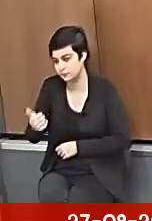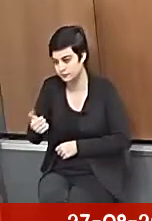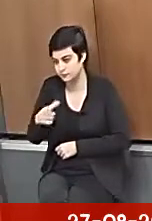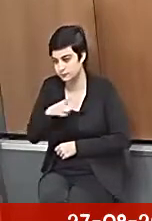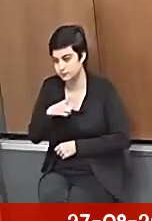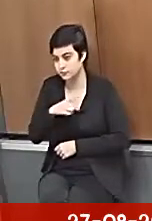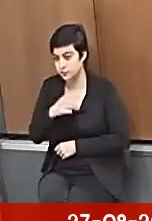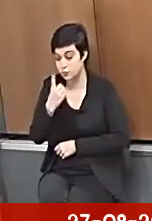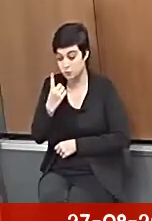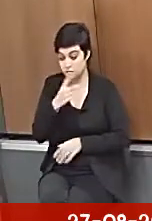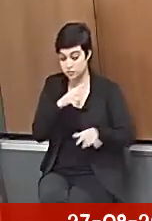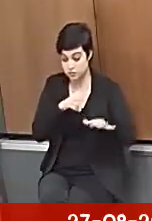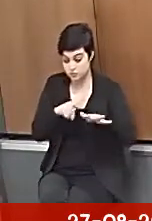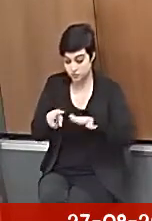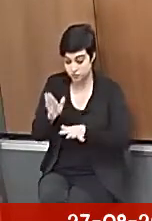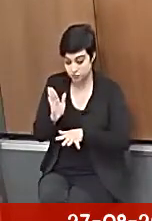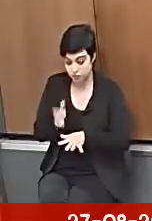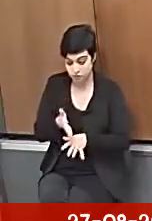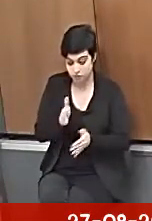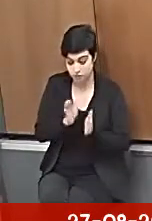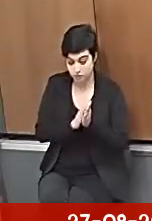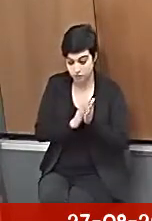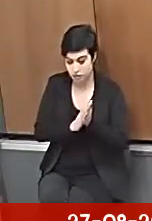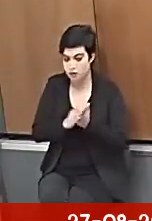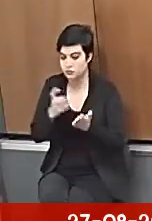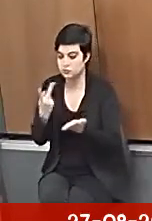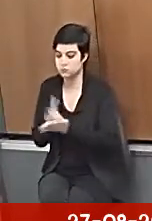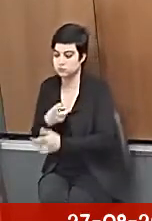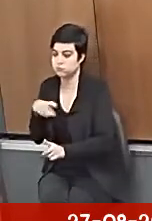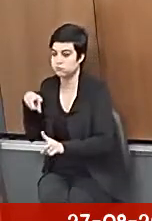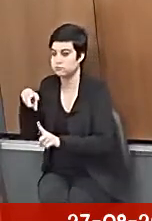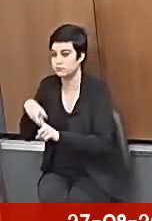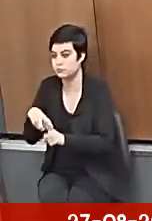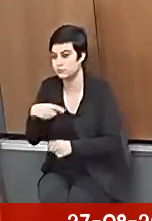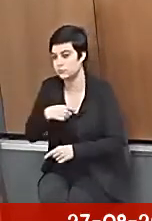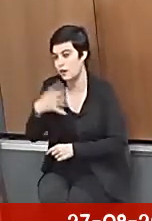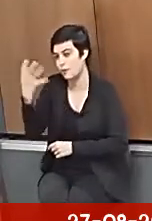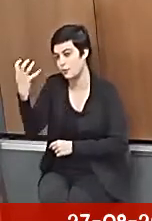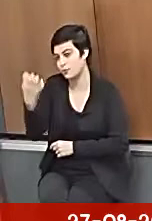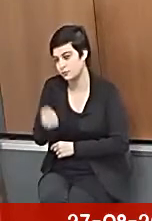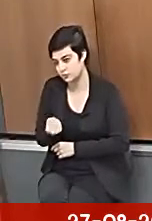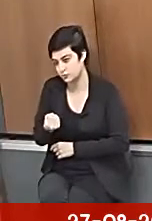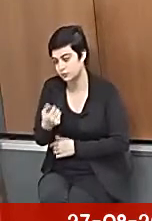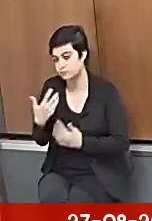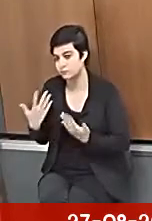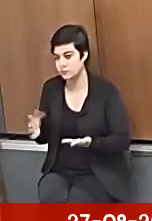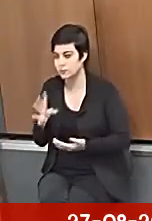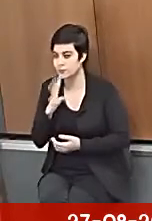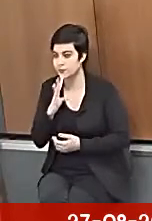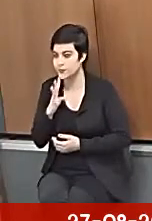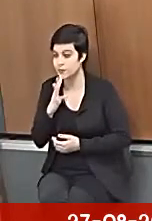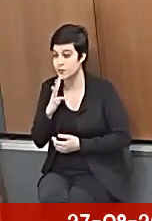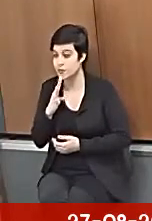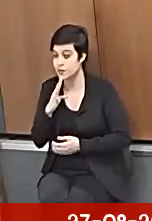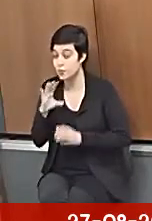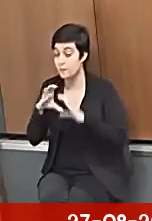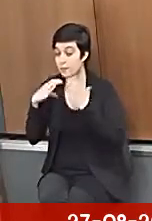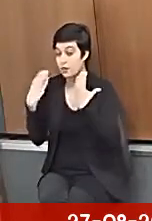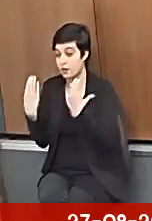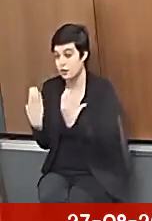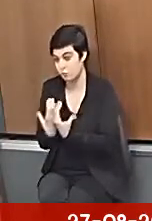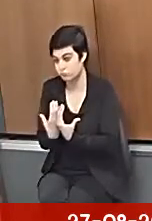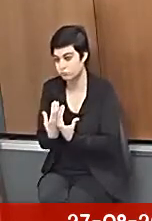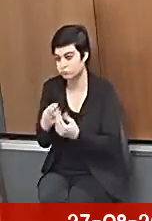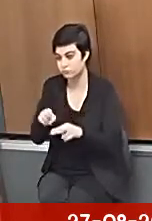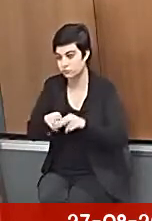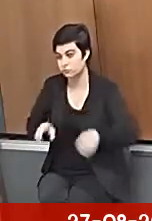semana de completar 21 anos eu sofri o acidente me aposentei e conheci o mineirão após cadeira nem através de alguns